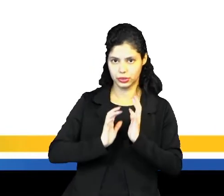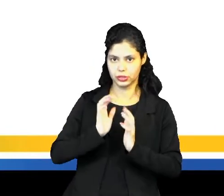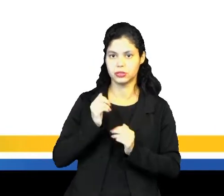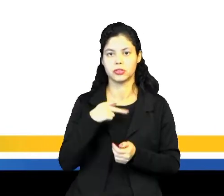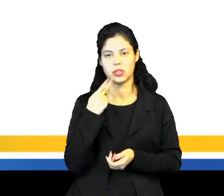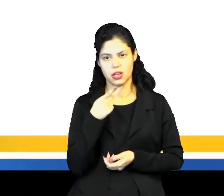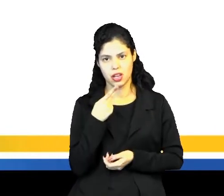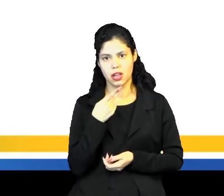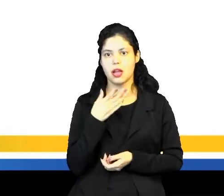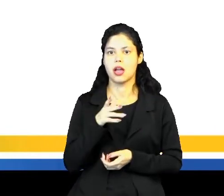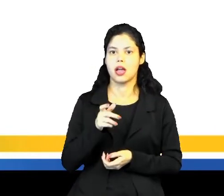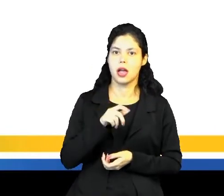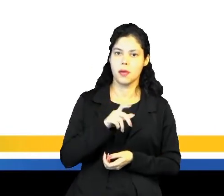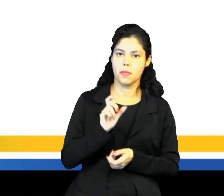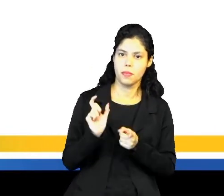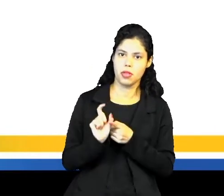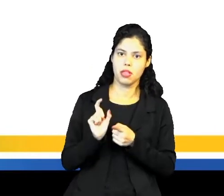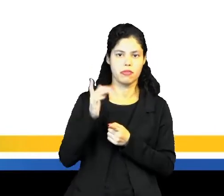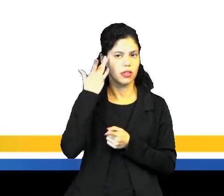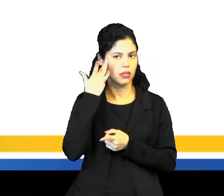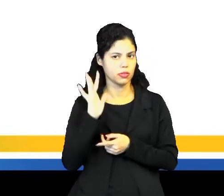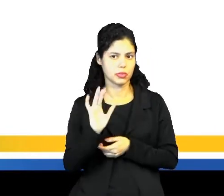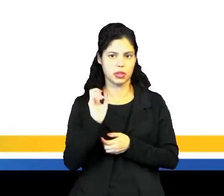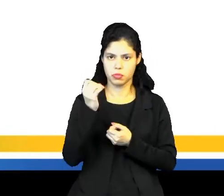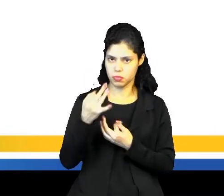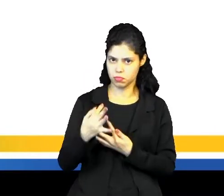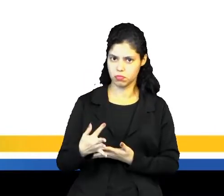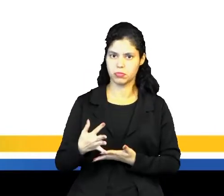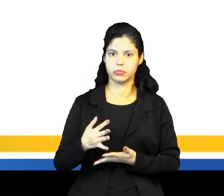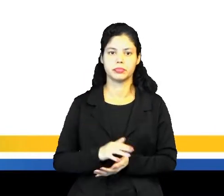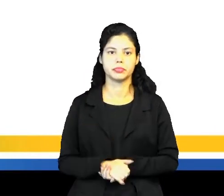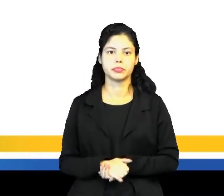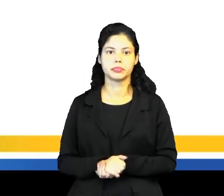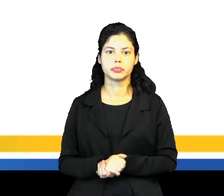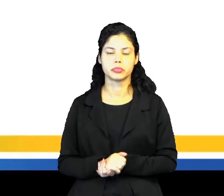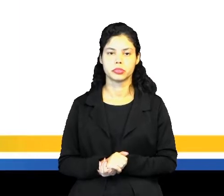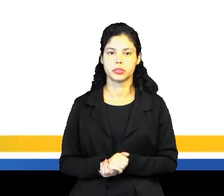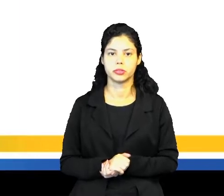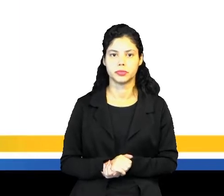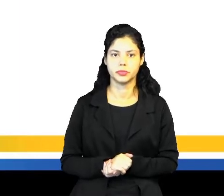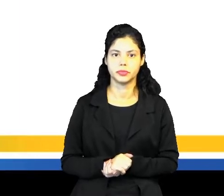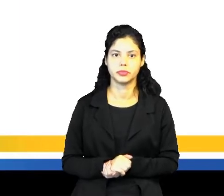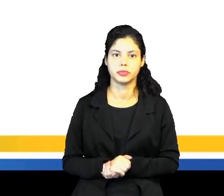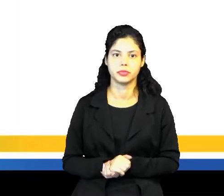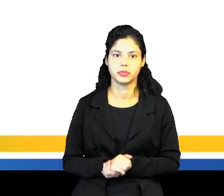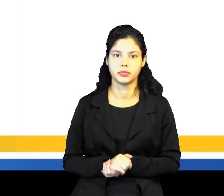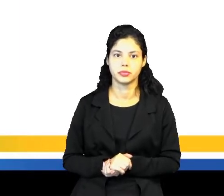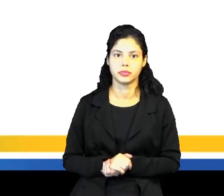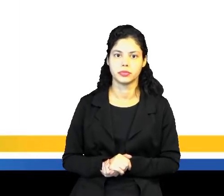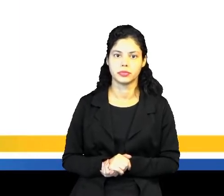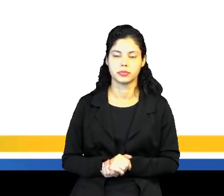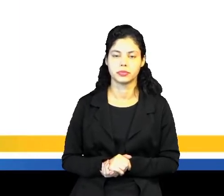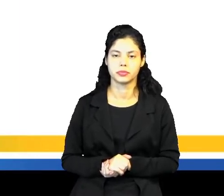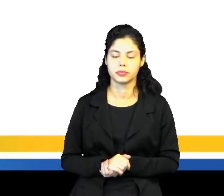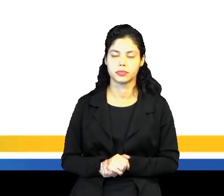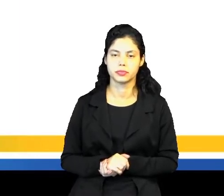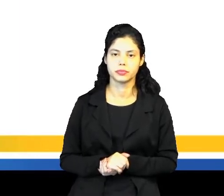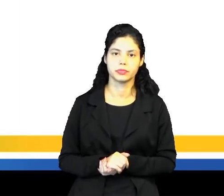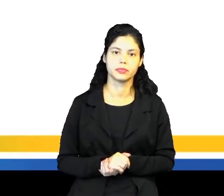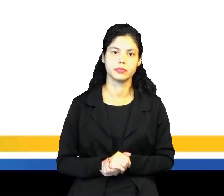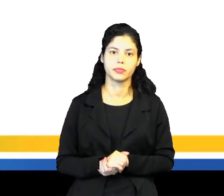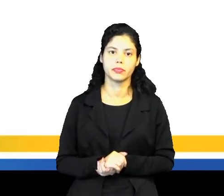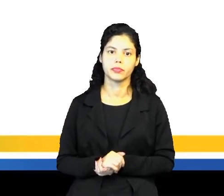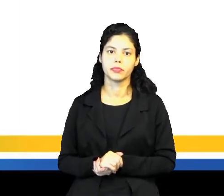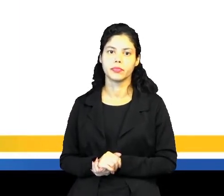né? Às vezes não sabe se expressar muito bem, né? Terno de manos, ou seja, quando